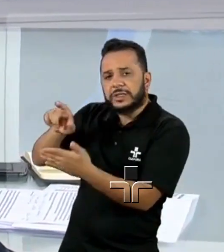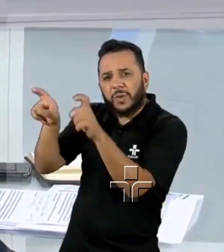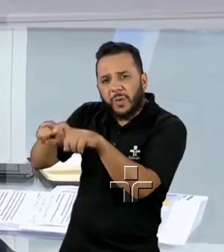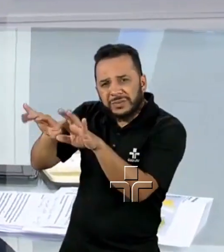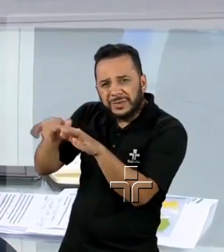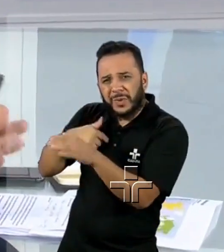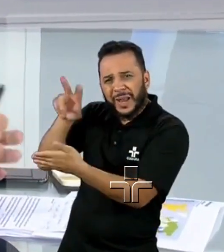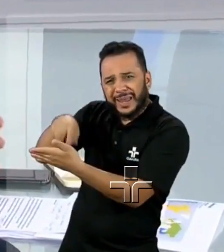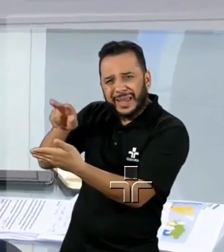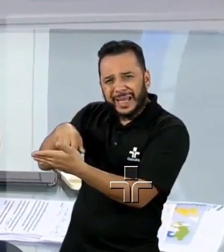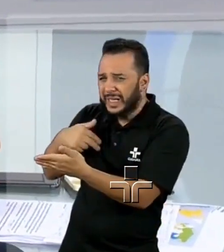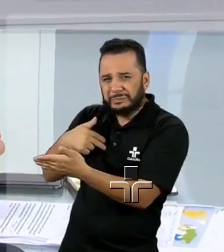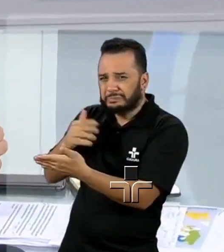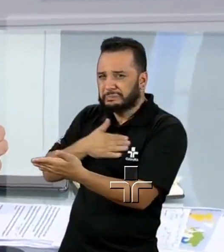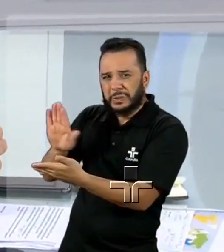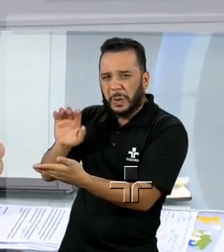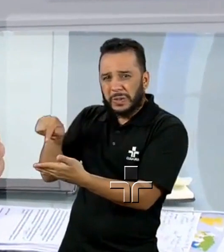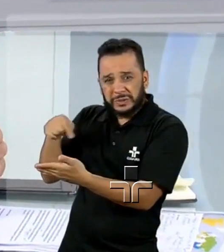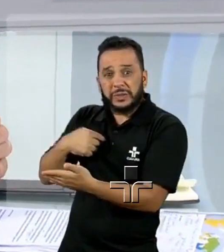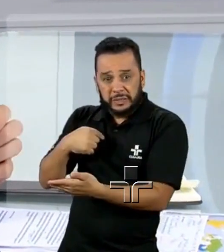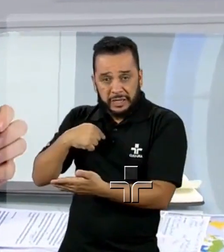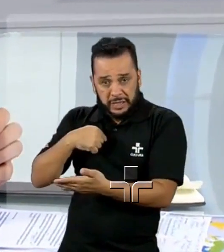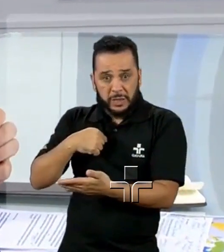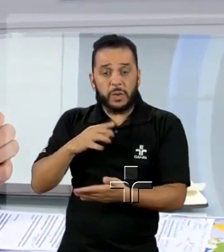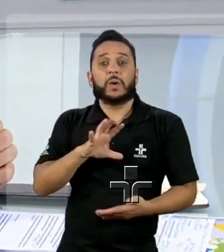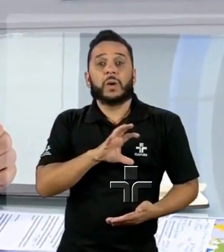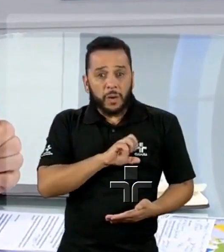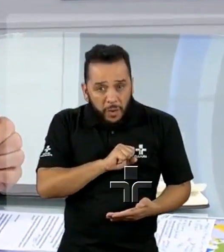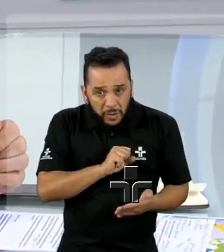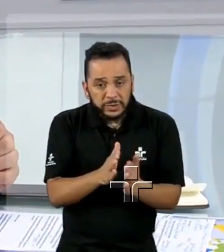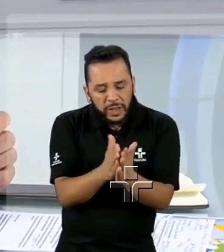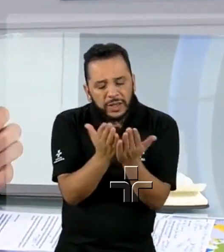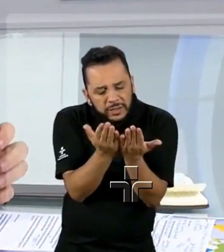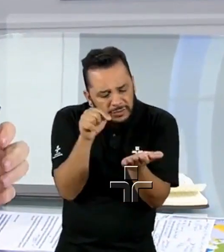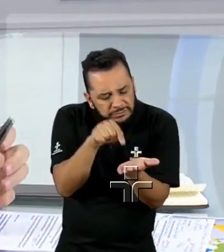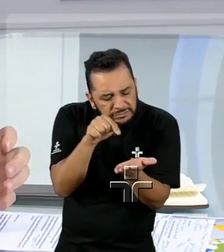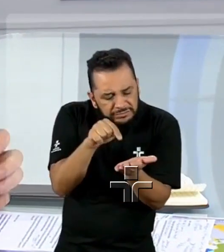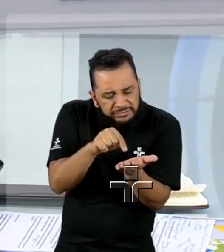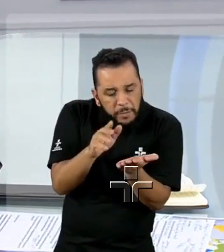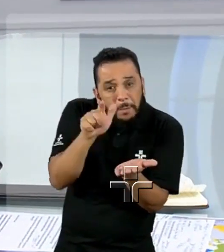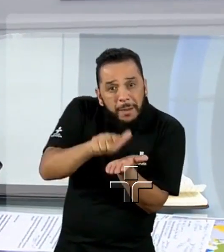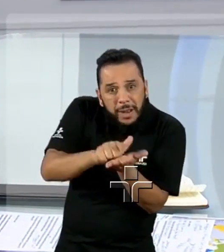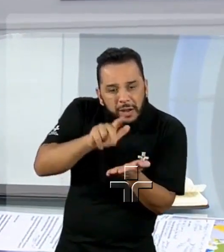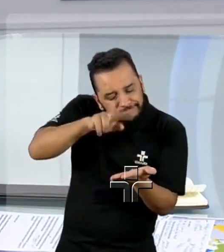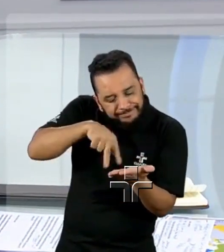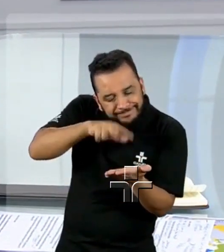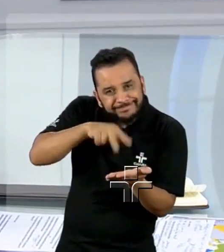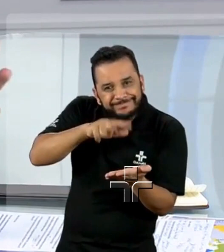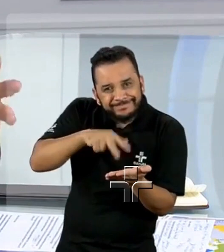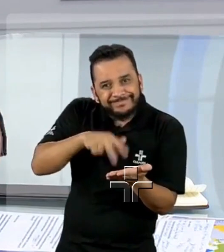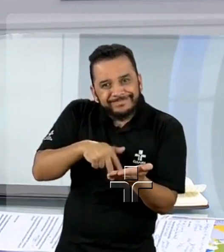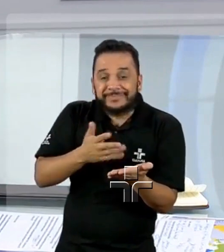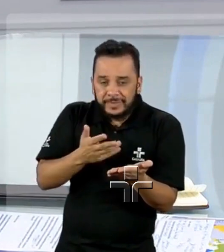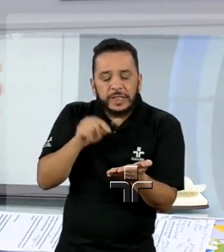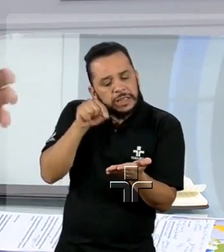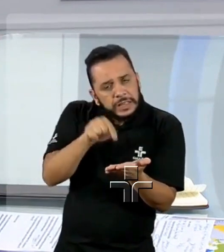de um instrumento, né? Então, eu acredito que isso possa afetar muito, né? Mas, principalmente